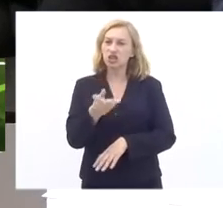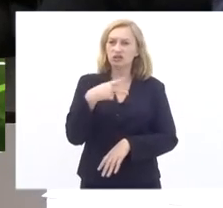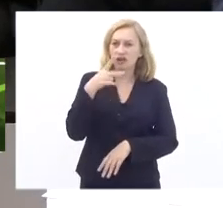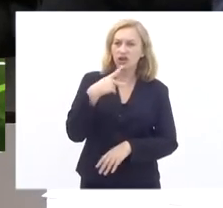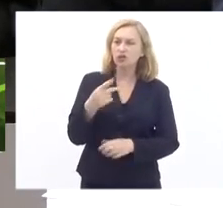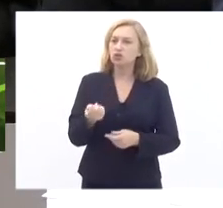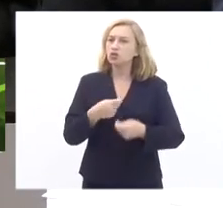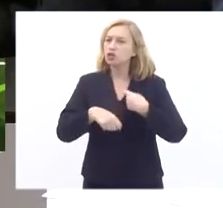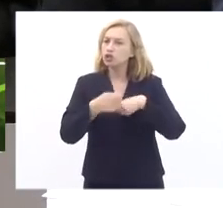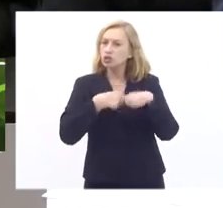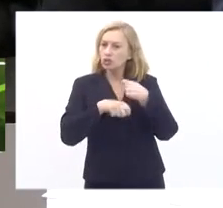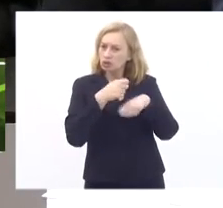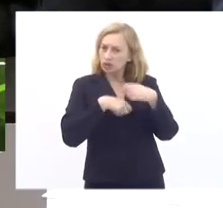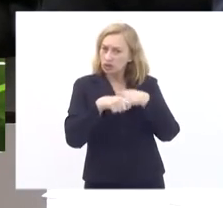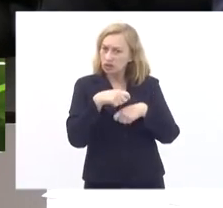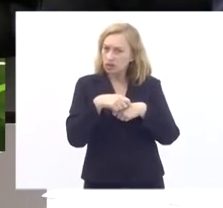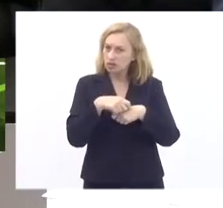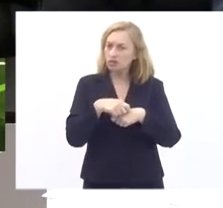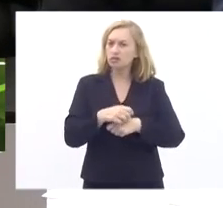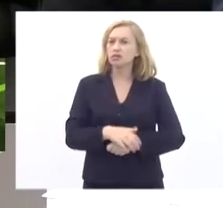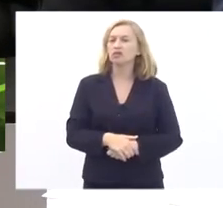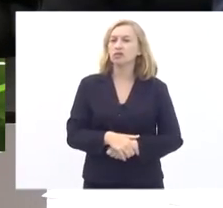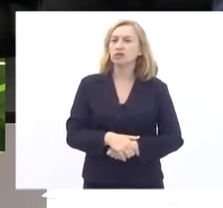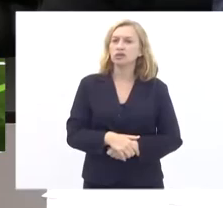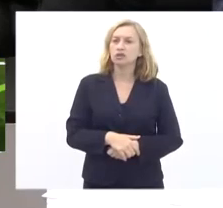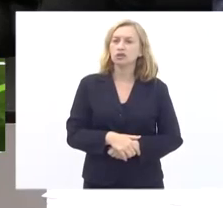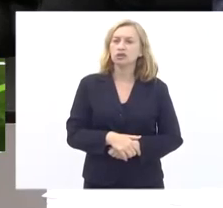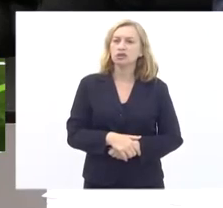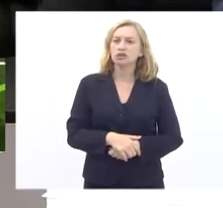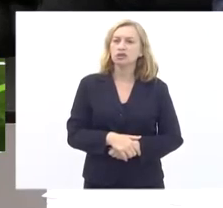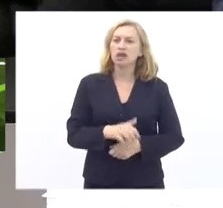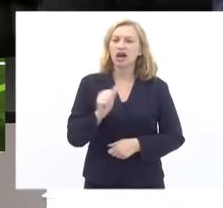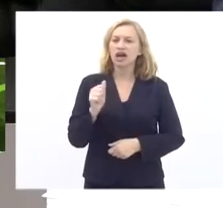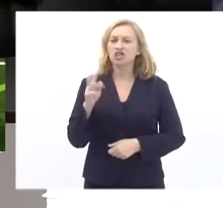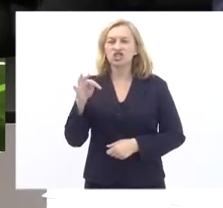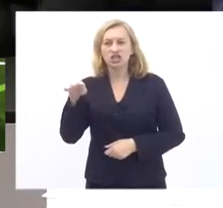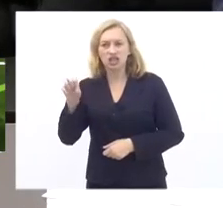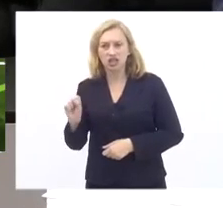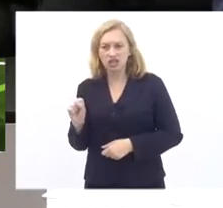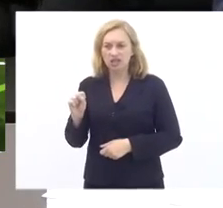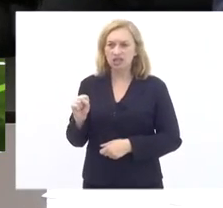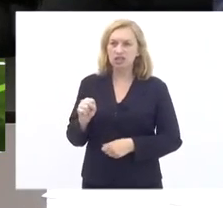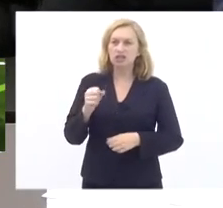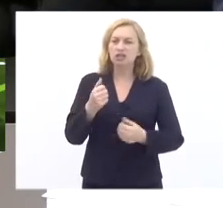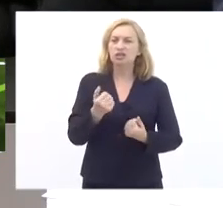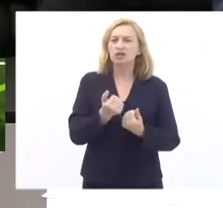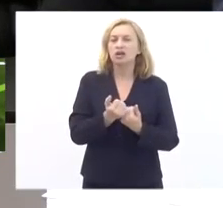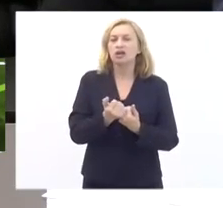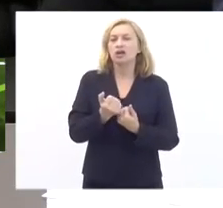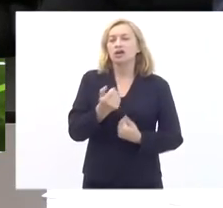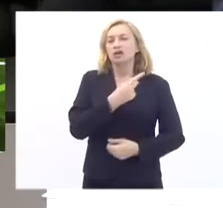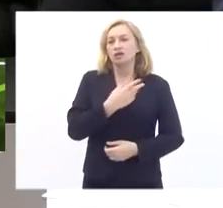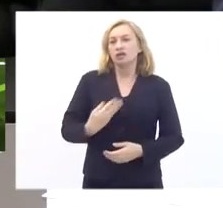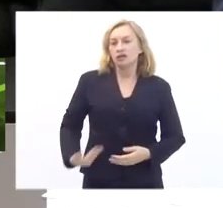em negociação com a CETRANS e apoio da governadoria.